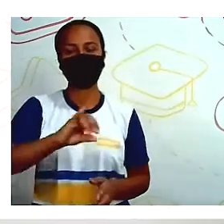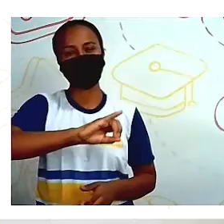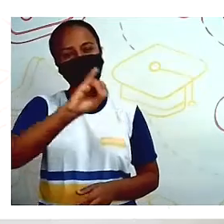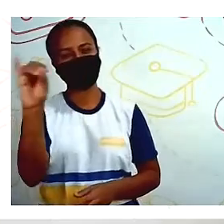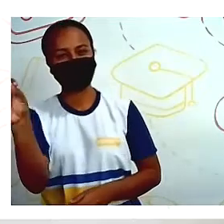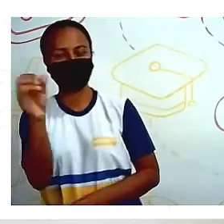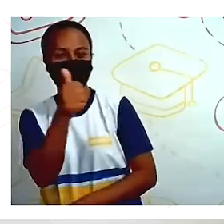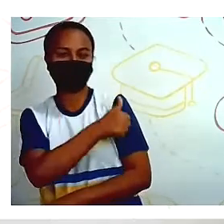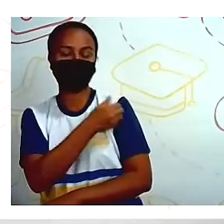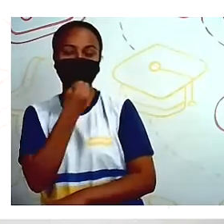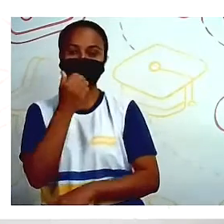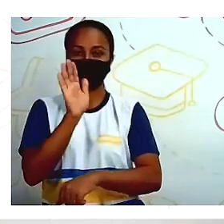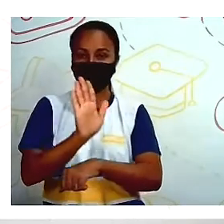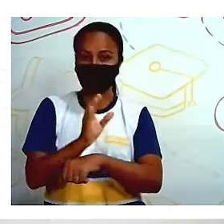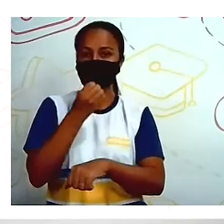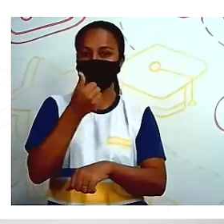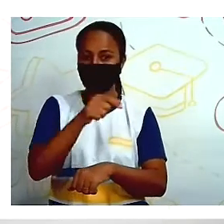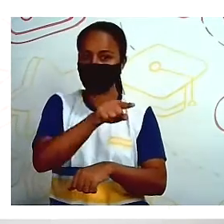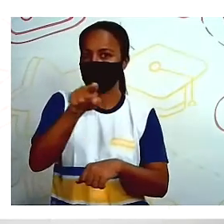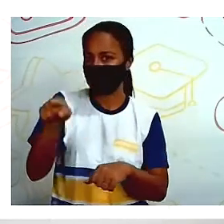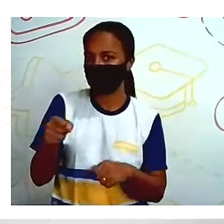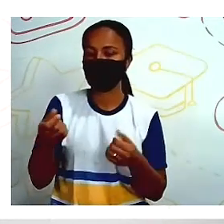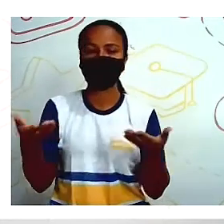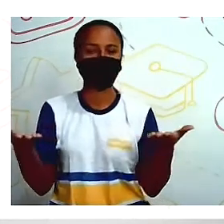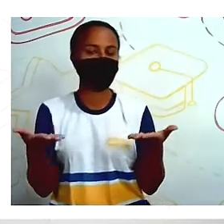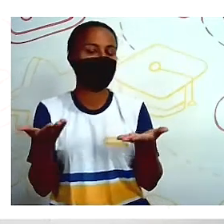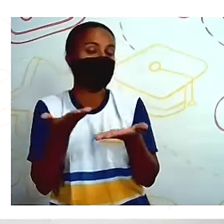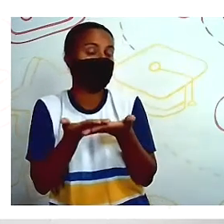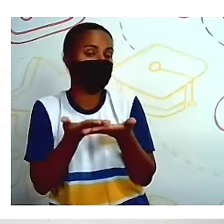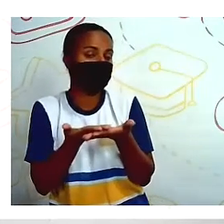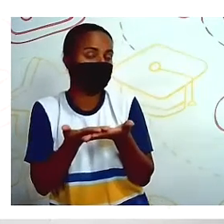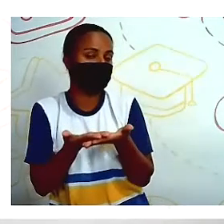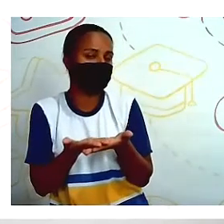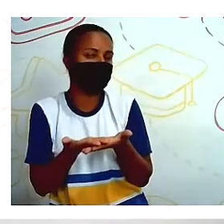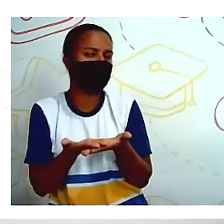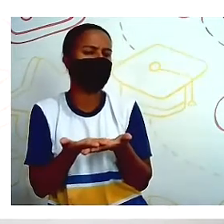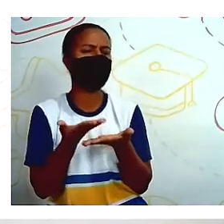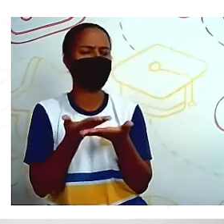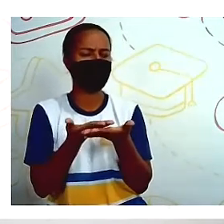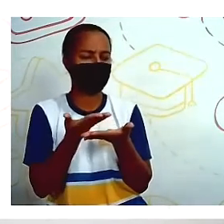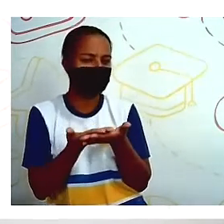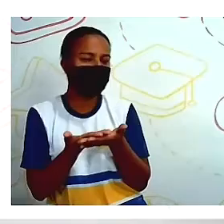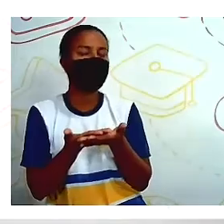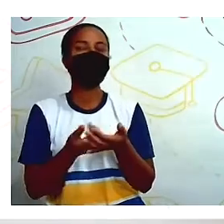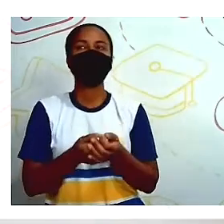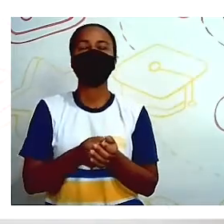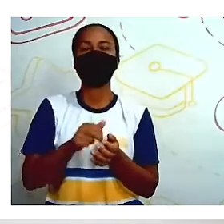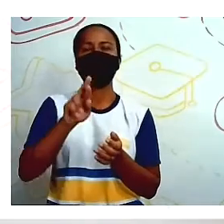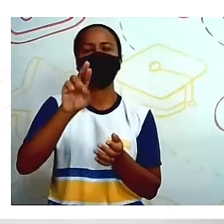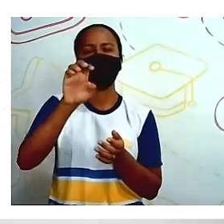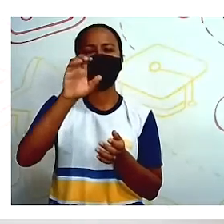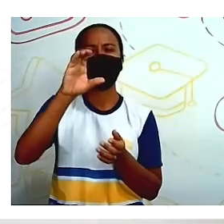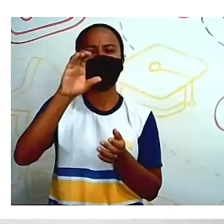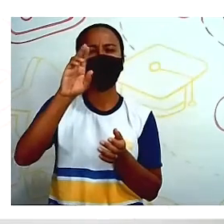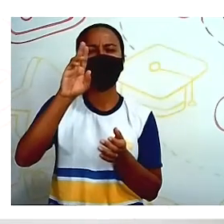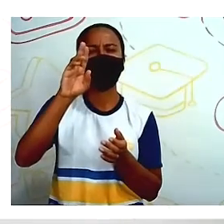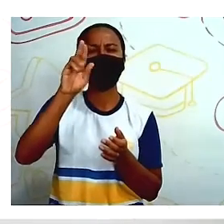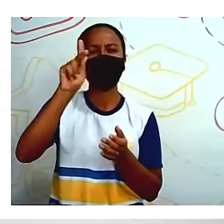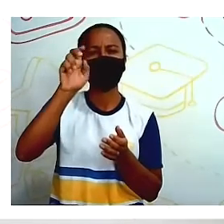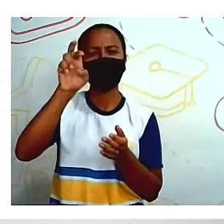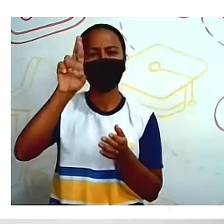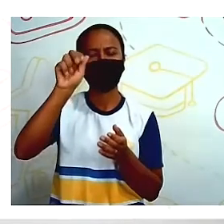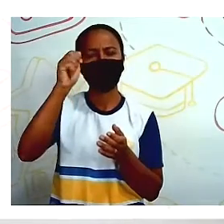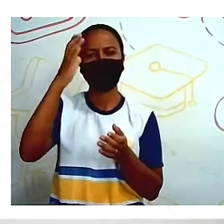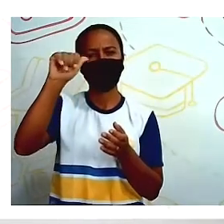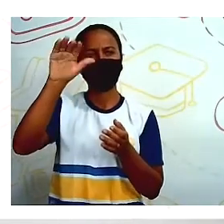Olá pessoal, boa tarde, tudo bem com vocês? Hoje nós estamos aqui para nossa aula de recuperação, que vai ajudar vocês daqui a pouquinho a fazer